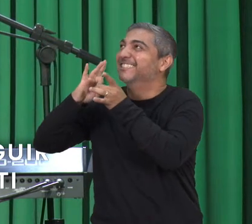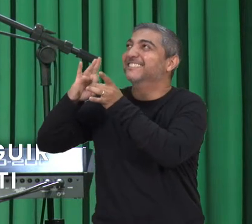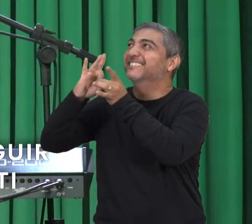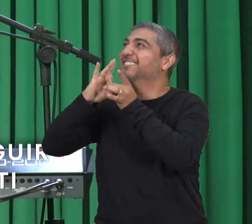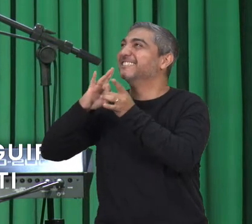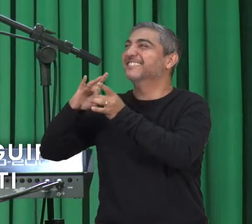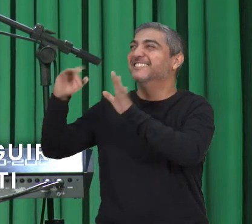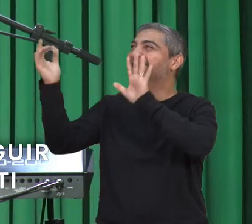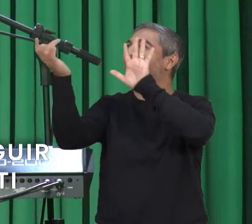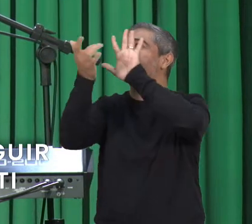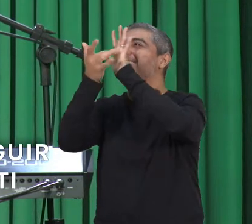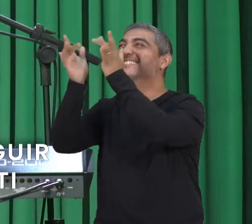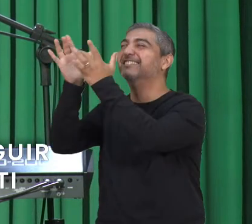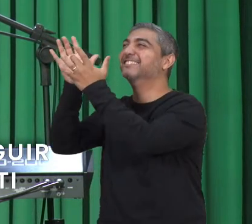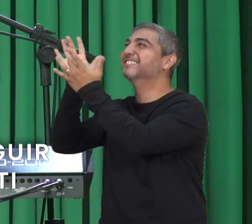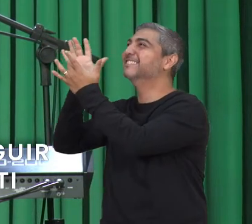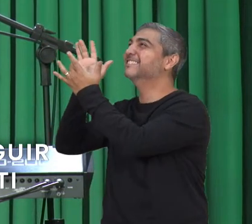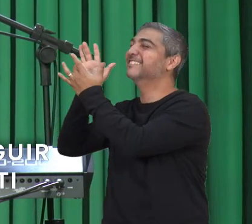permanecer em ti.